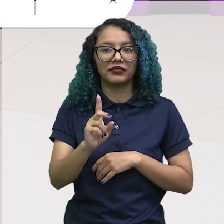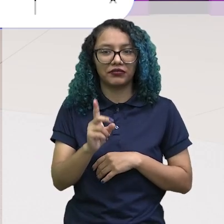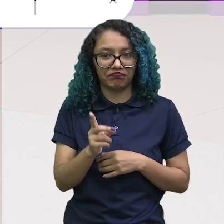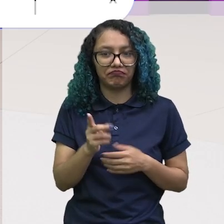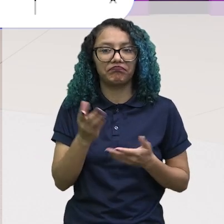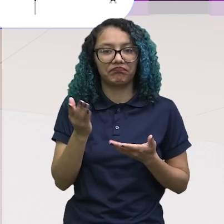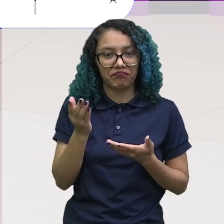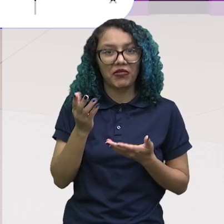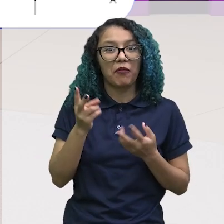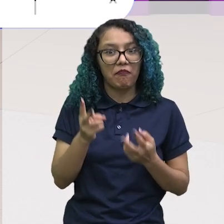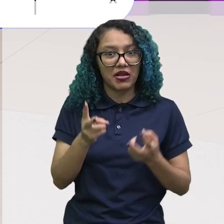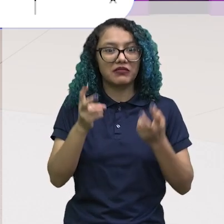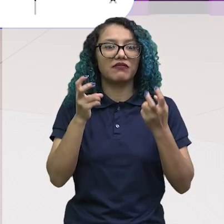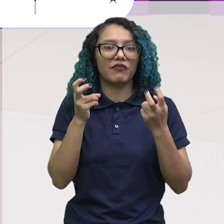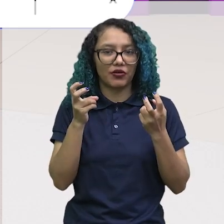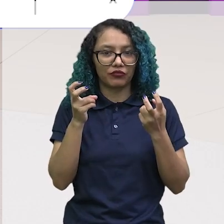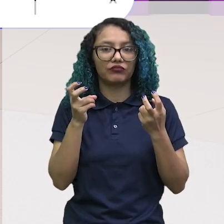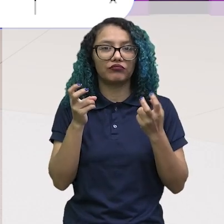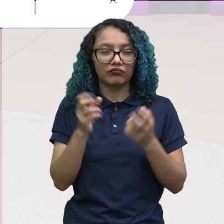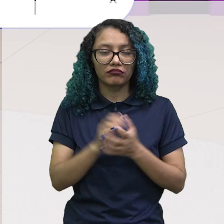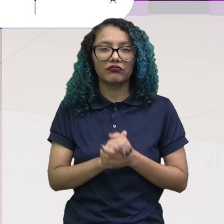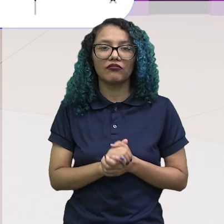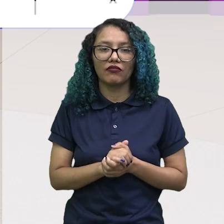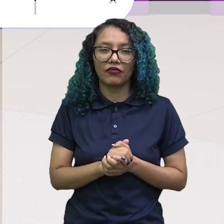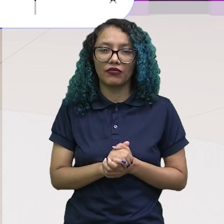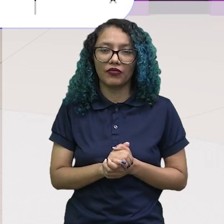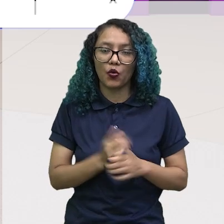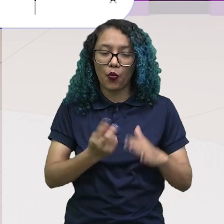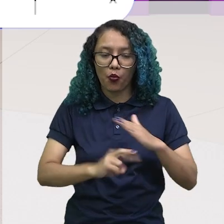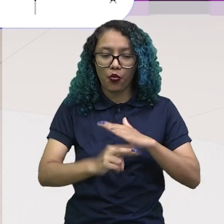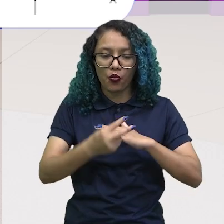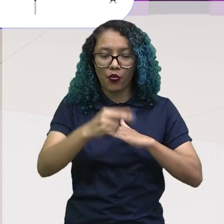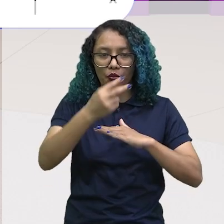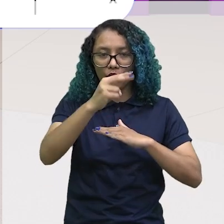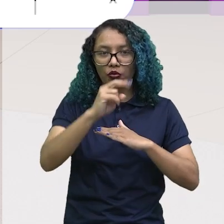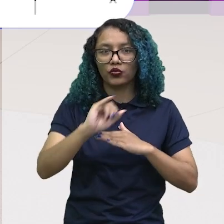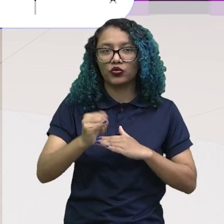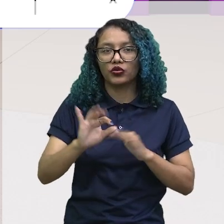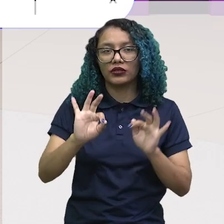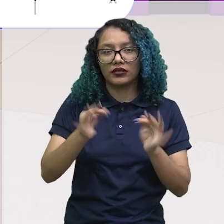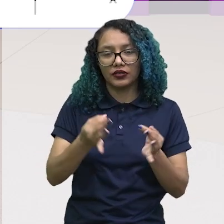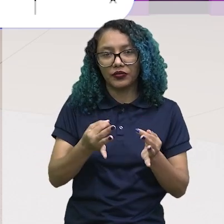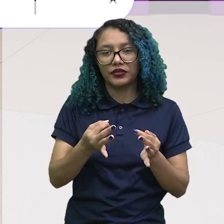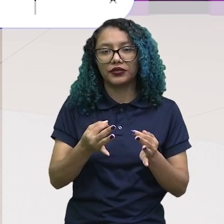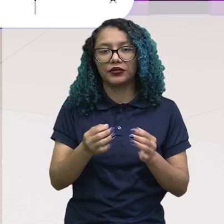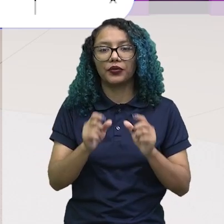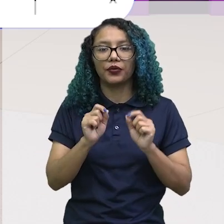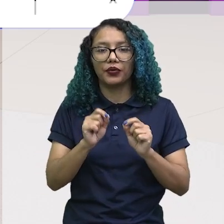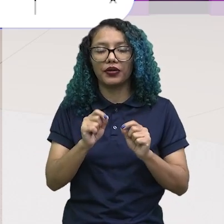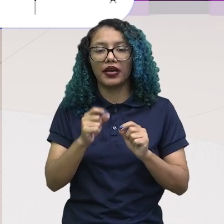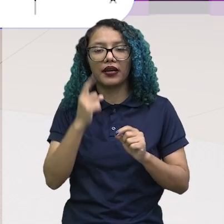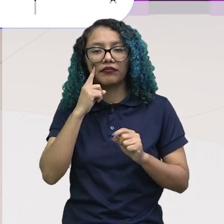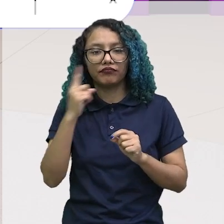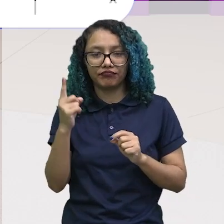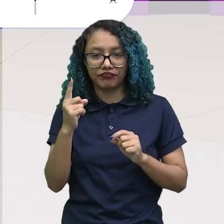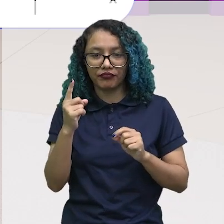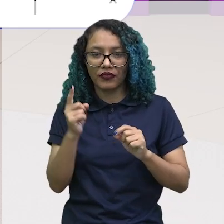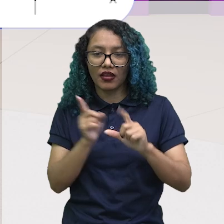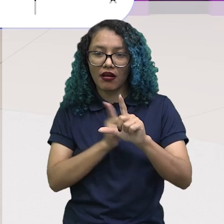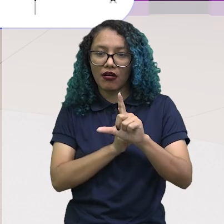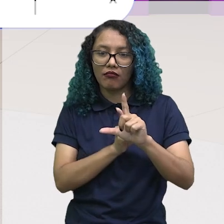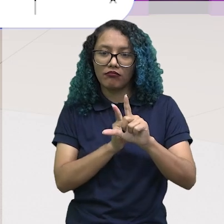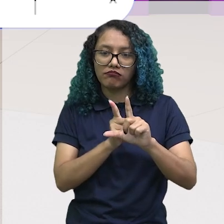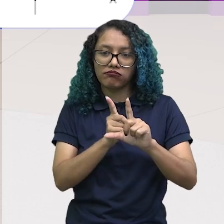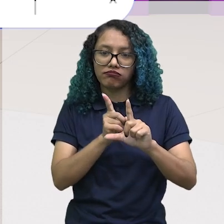aí, pessoal, justamente isso, que o rendimento para juros simples ele vai ter um crescimento de forma